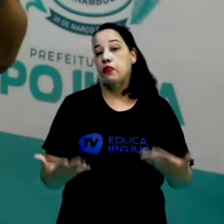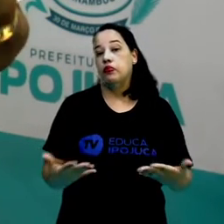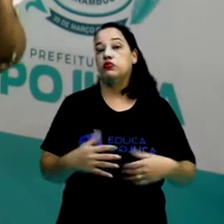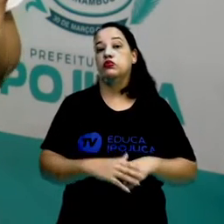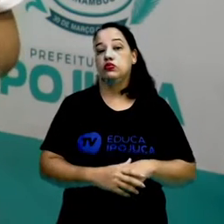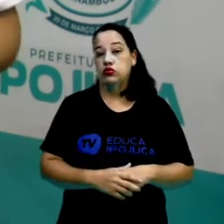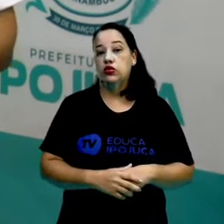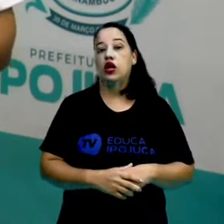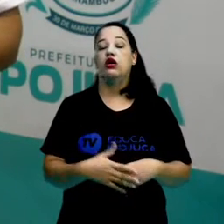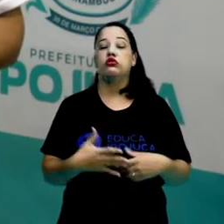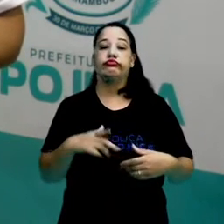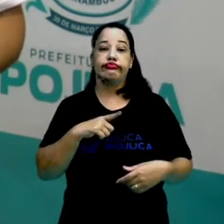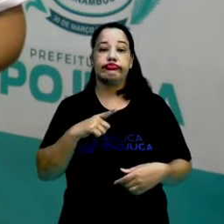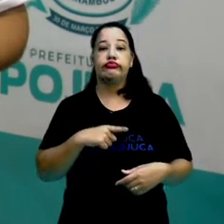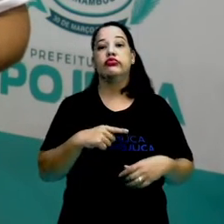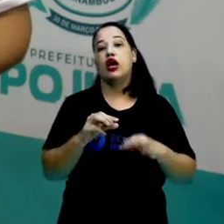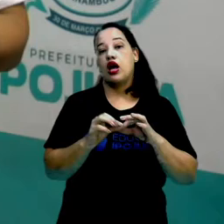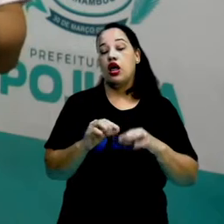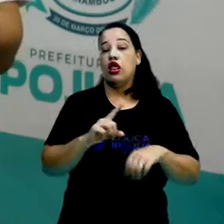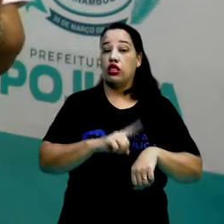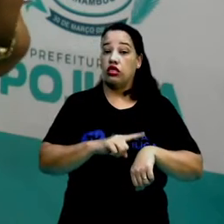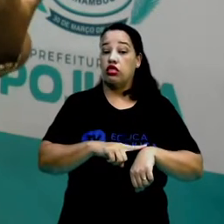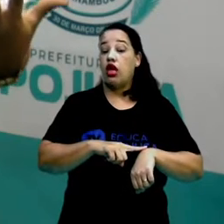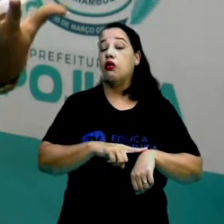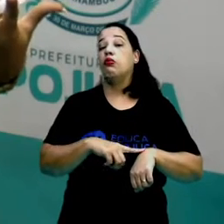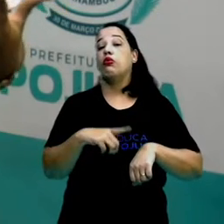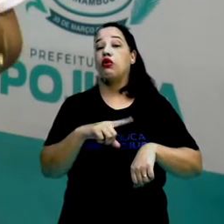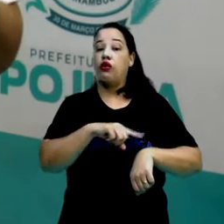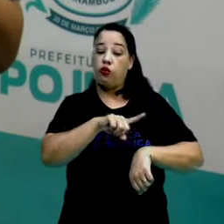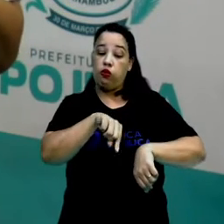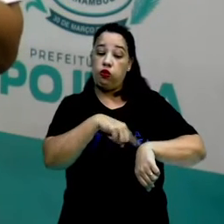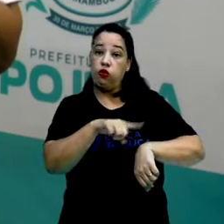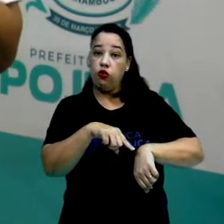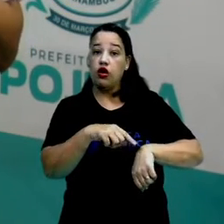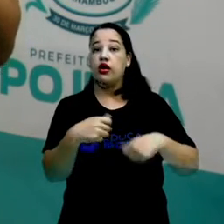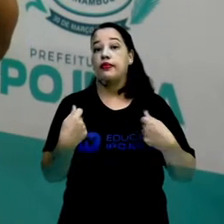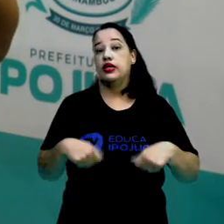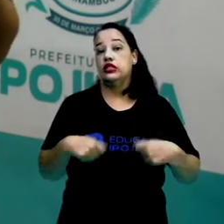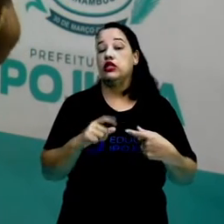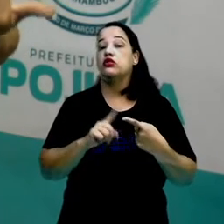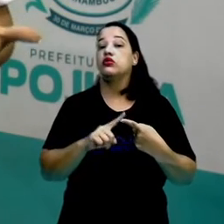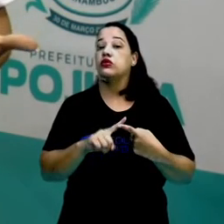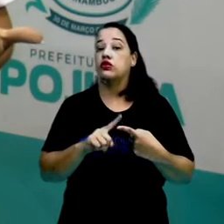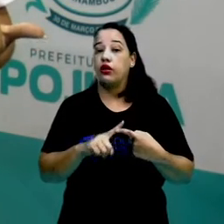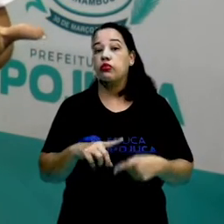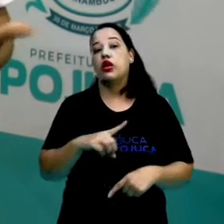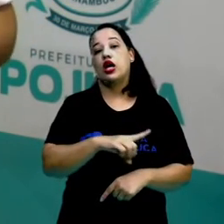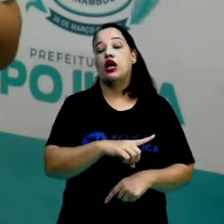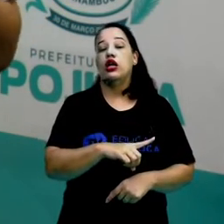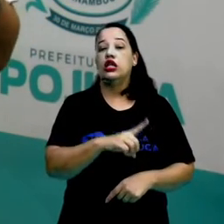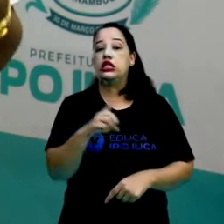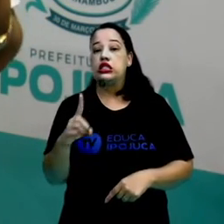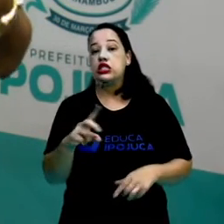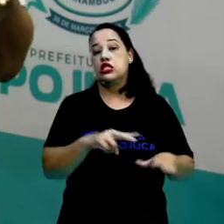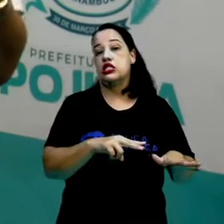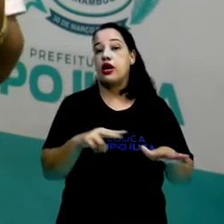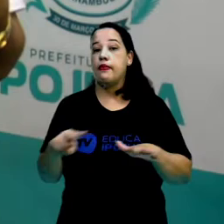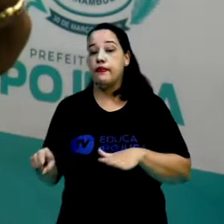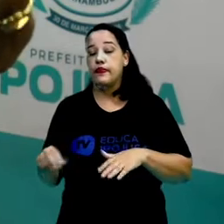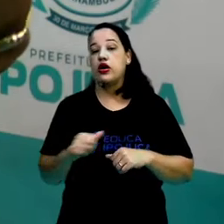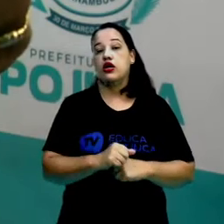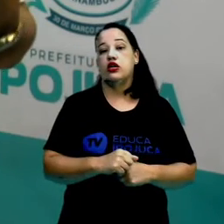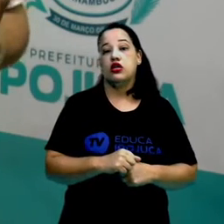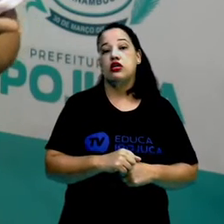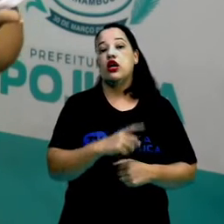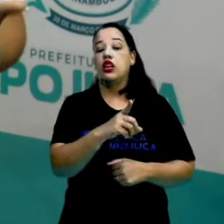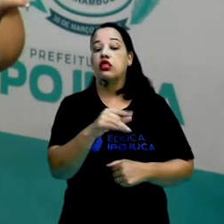dessa configuração de medição de tempo, também precisamos ter a ideia do dia da semana, da data e